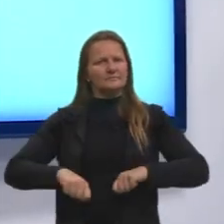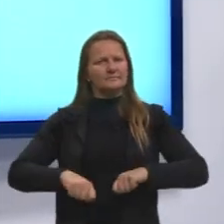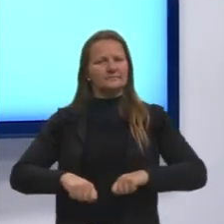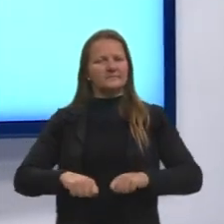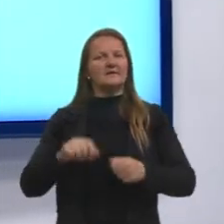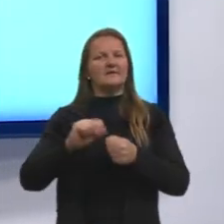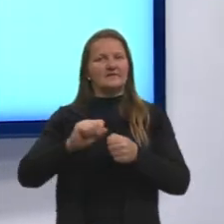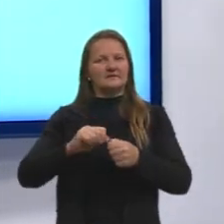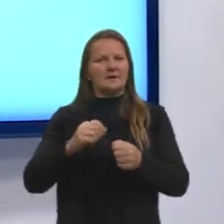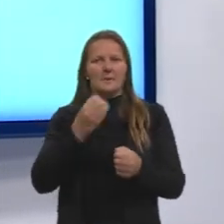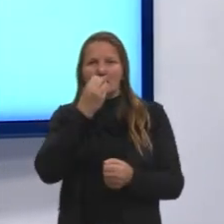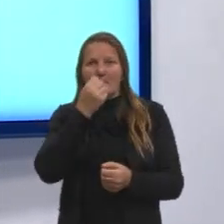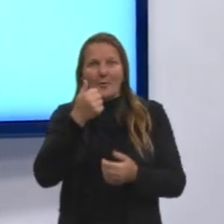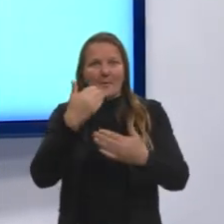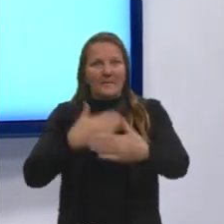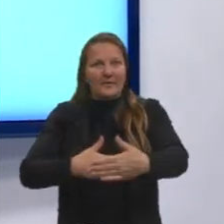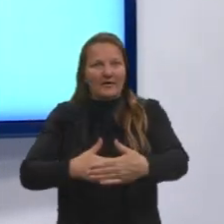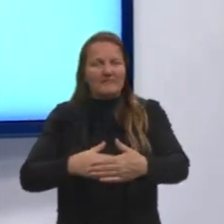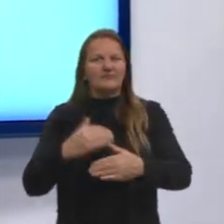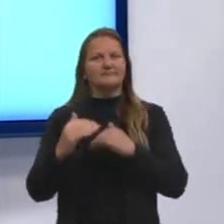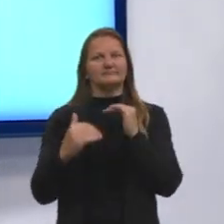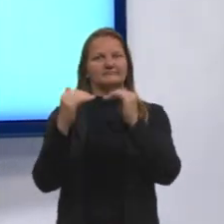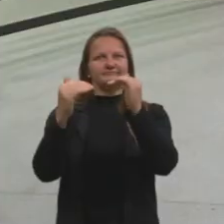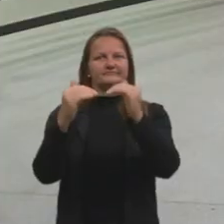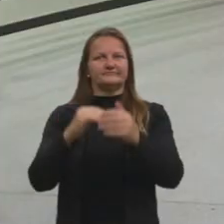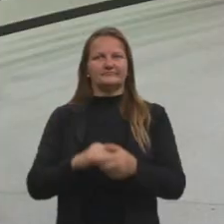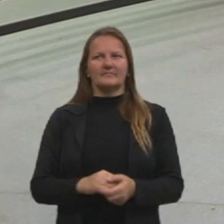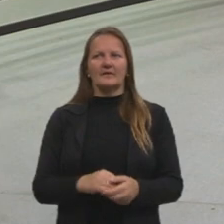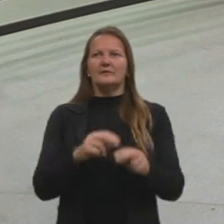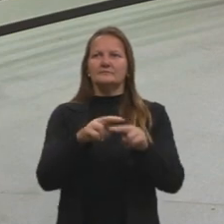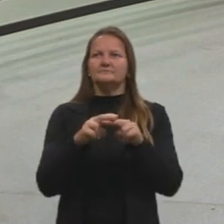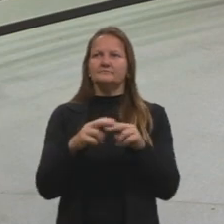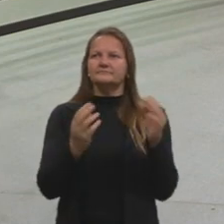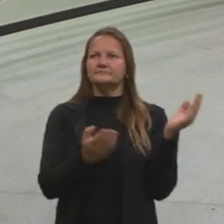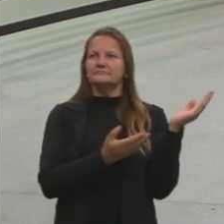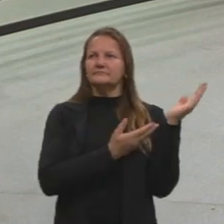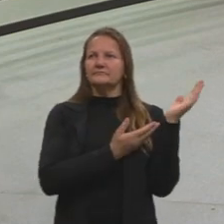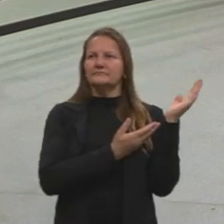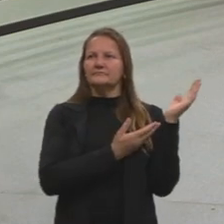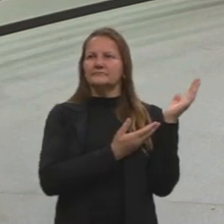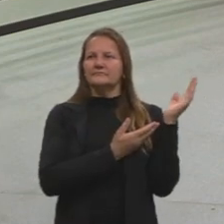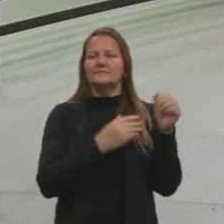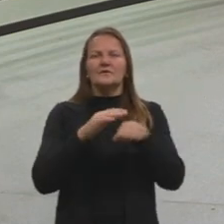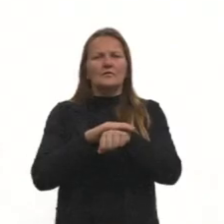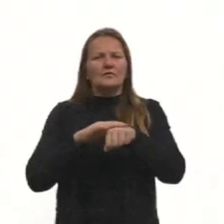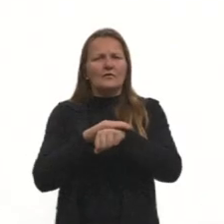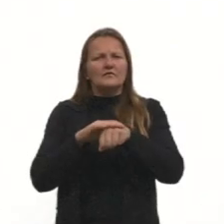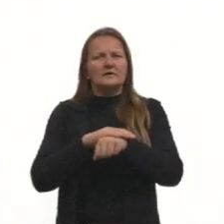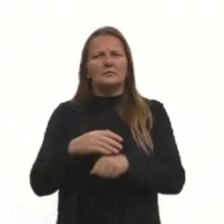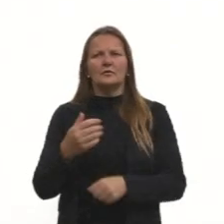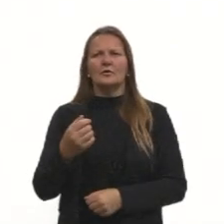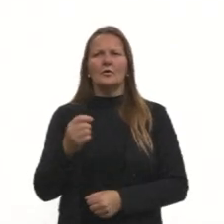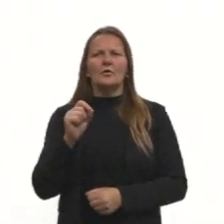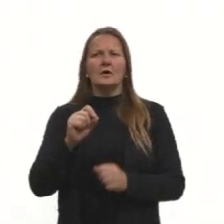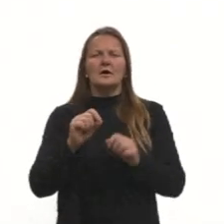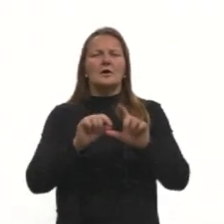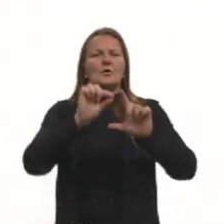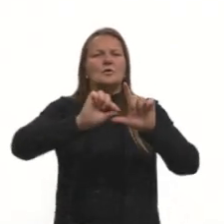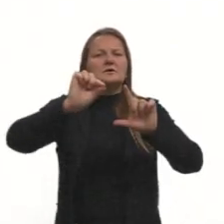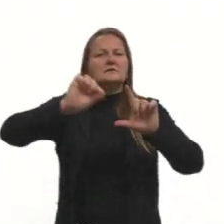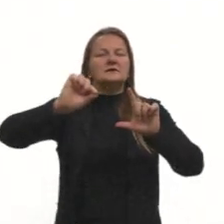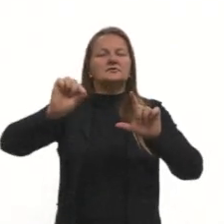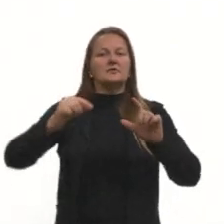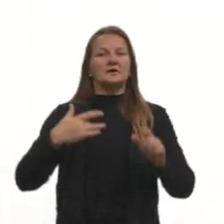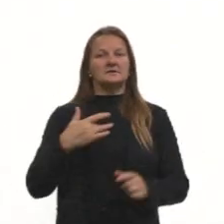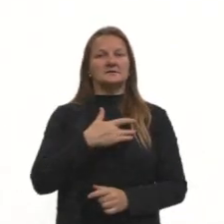de fazer um bom trabalho ter um bom desempenho para isso então gente nós vamos falar hoje né um pouco da estatística da